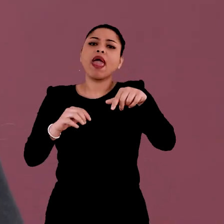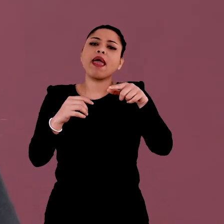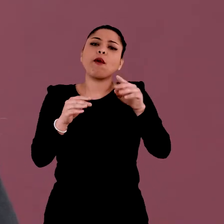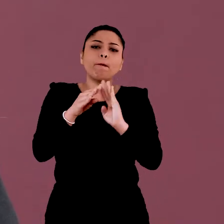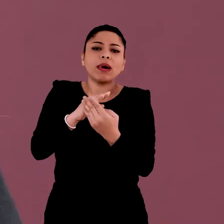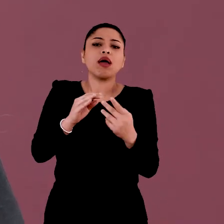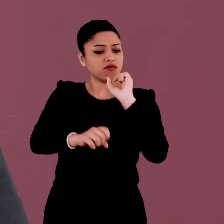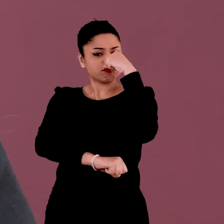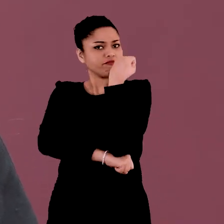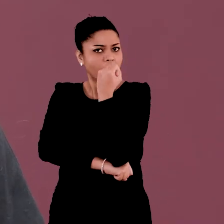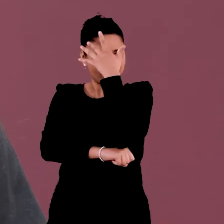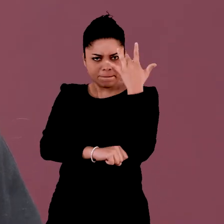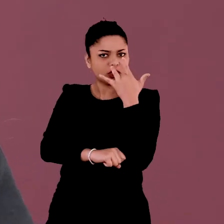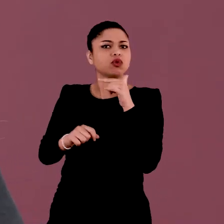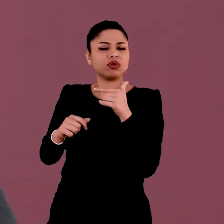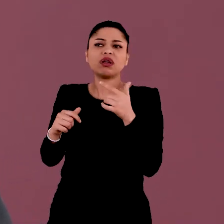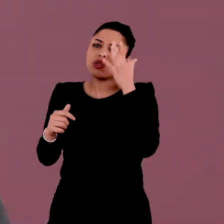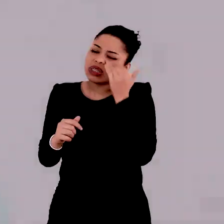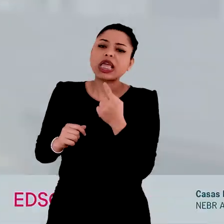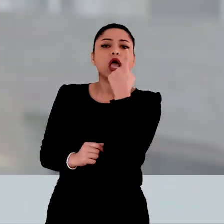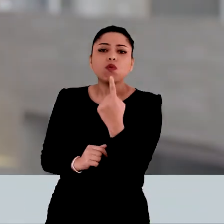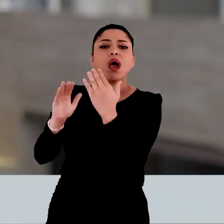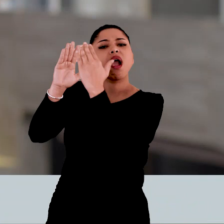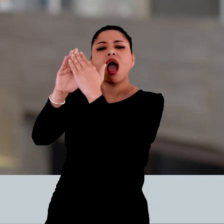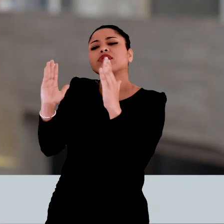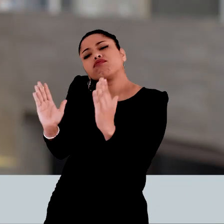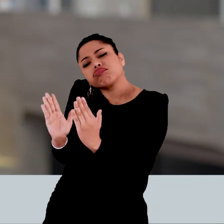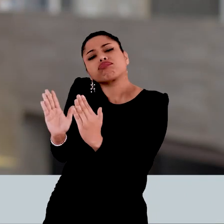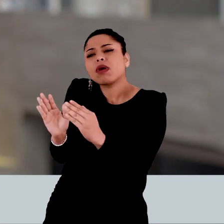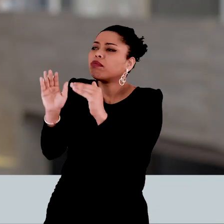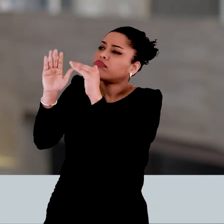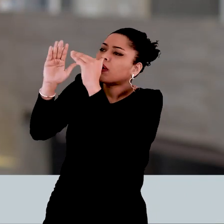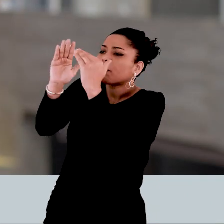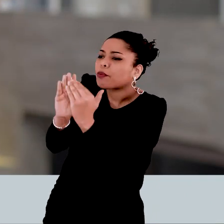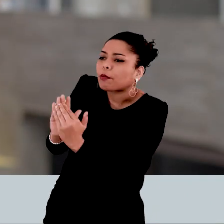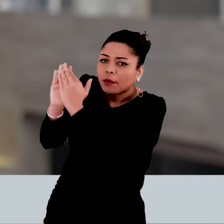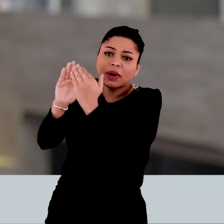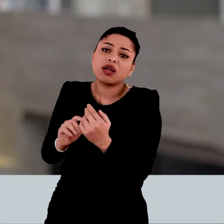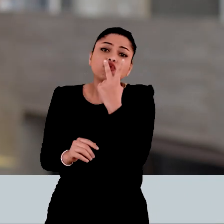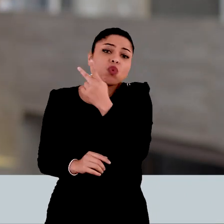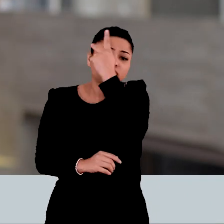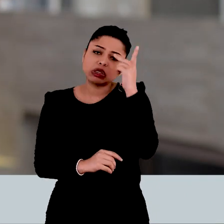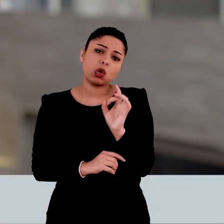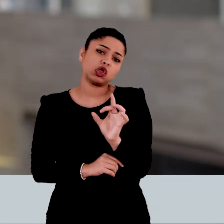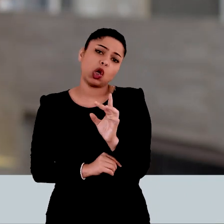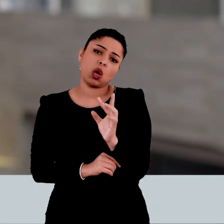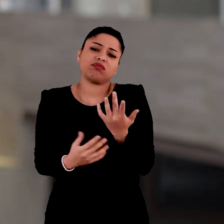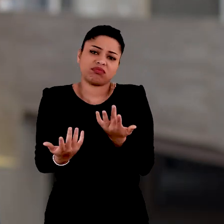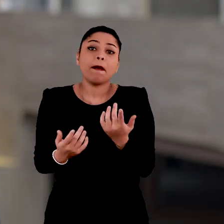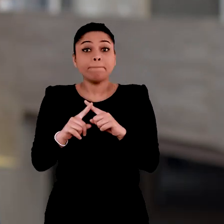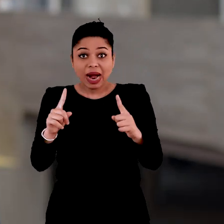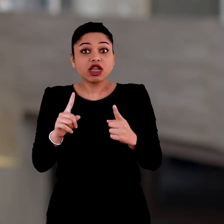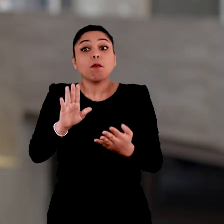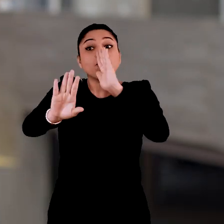também a memória da cidade, do bairro. Eu me chamo Edson Muniz, sou arquiteto urbanista, formado em Recife,